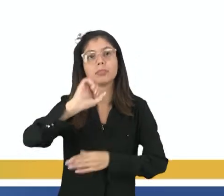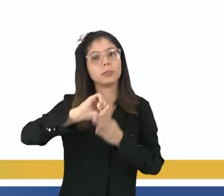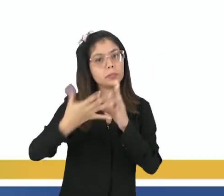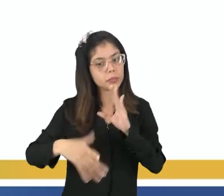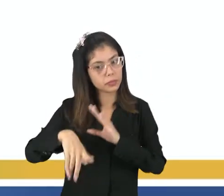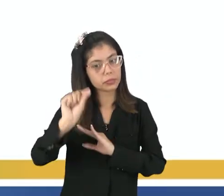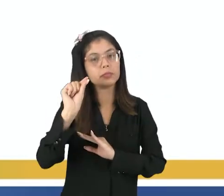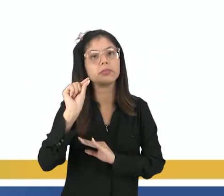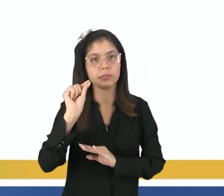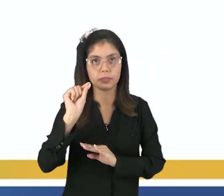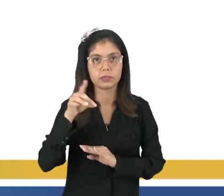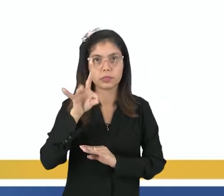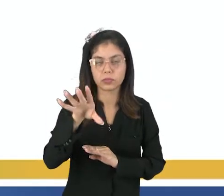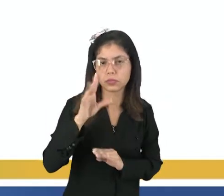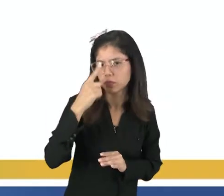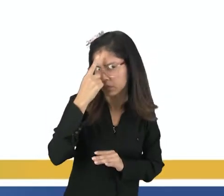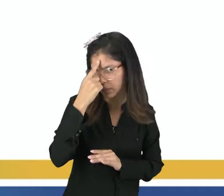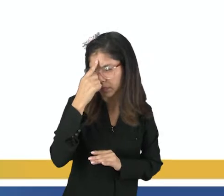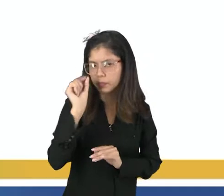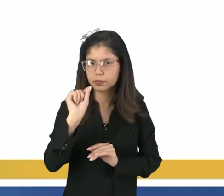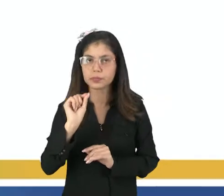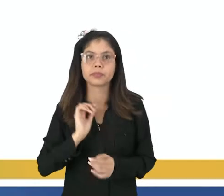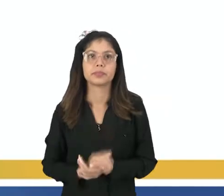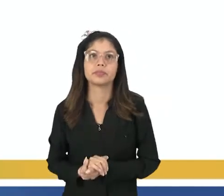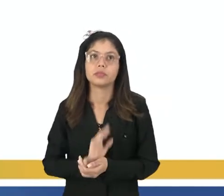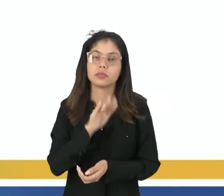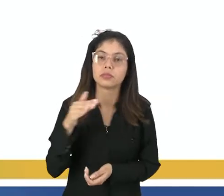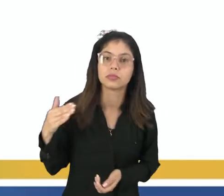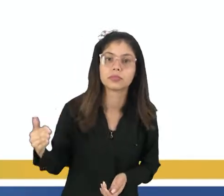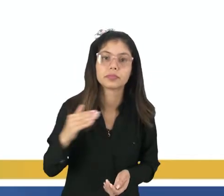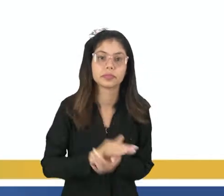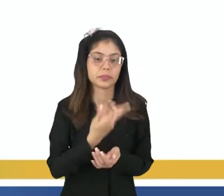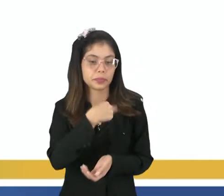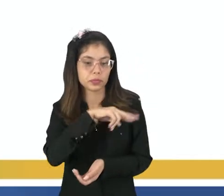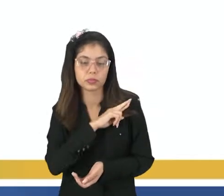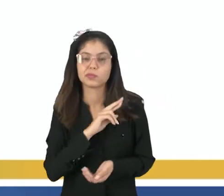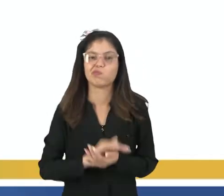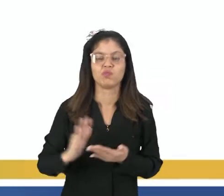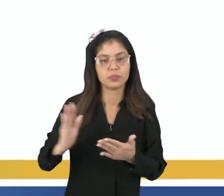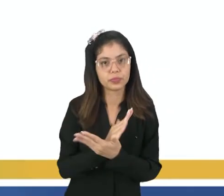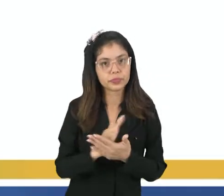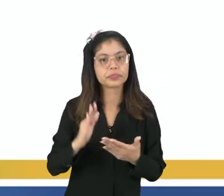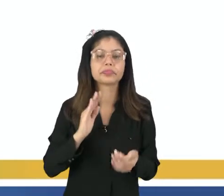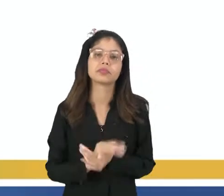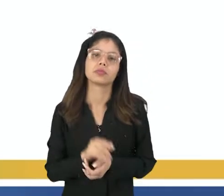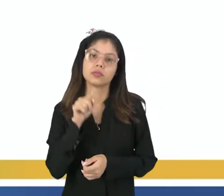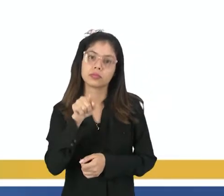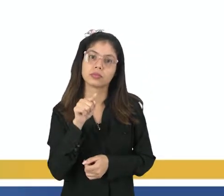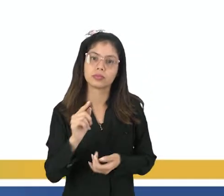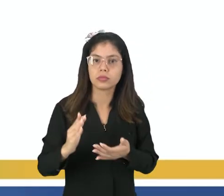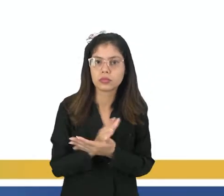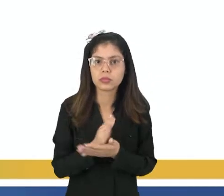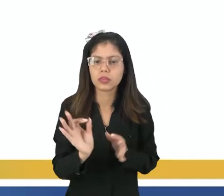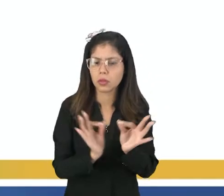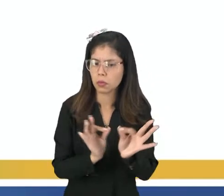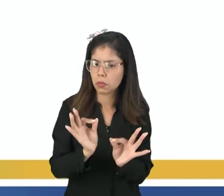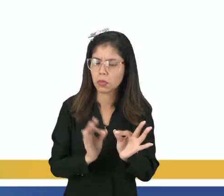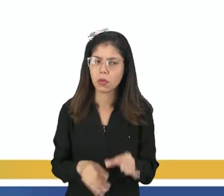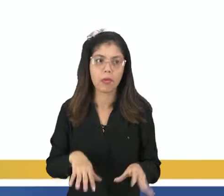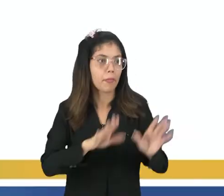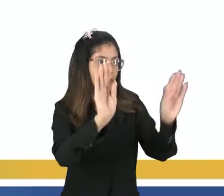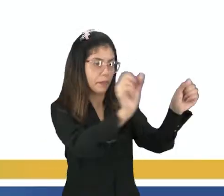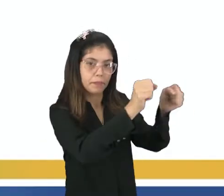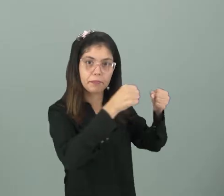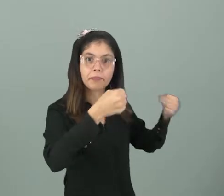características escolhidas. Só você pensar o seguinte: quando o seu responsável, alguém, solicita que você arrume o seu